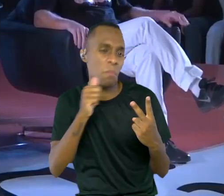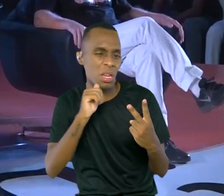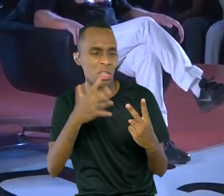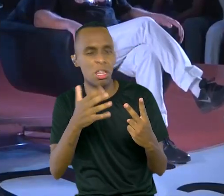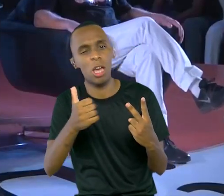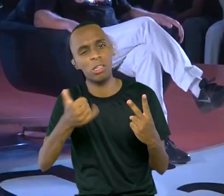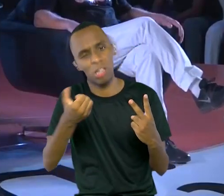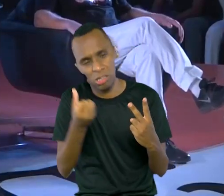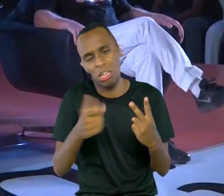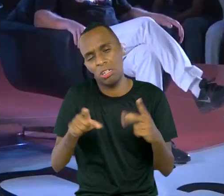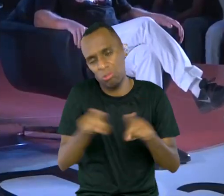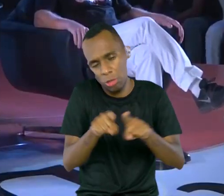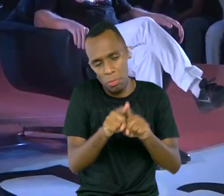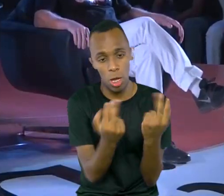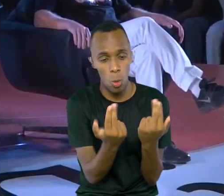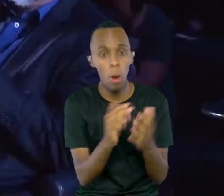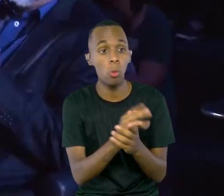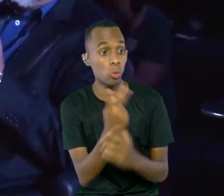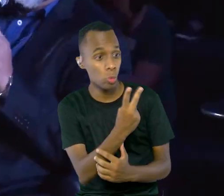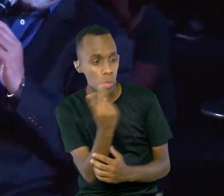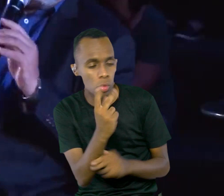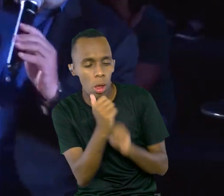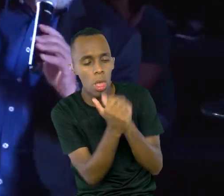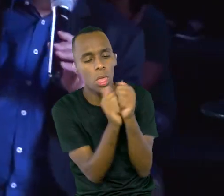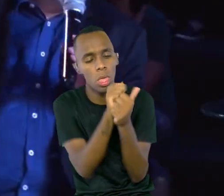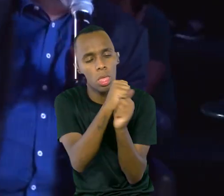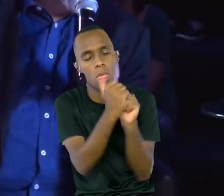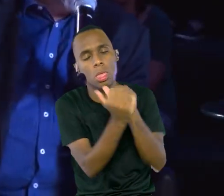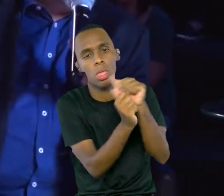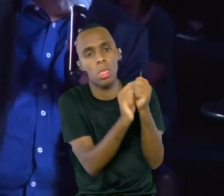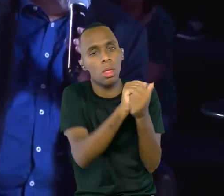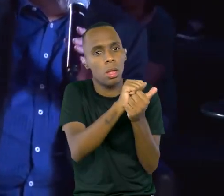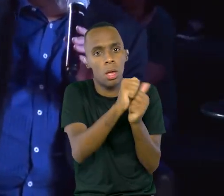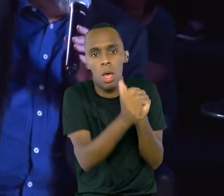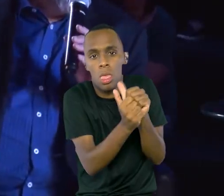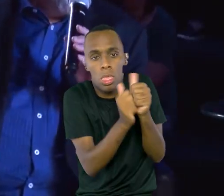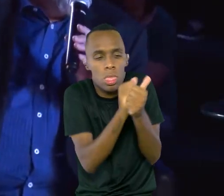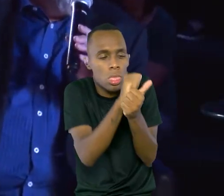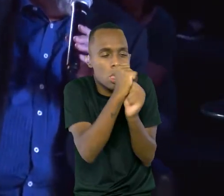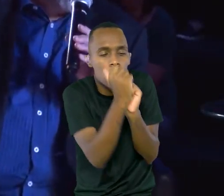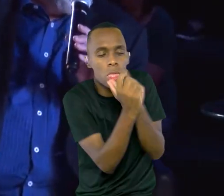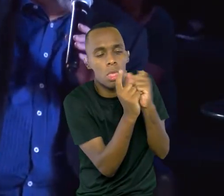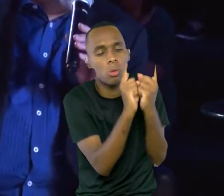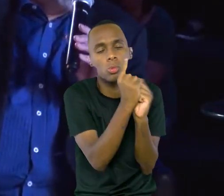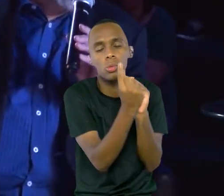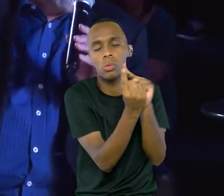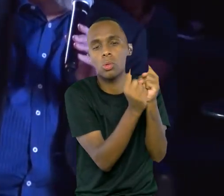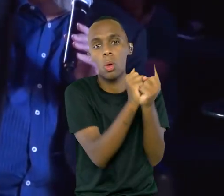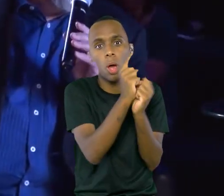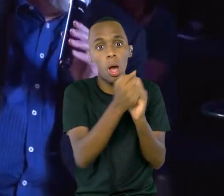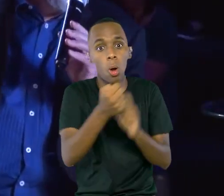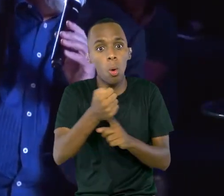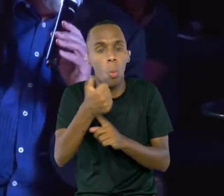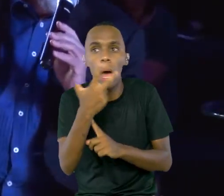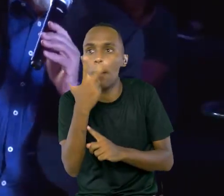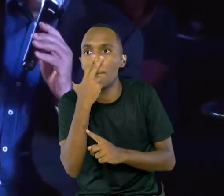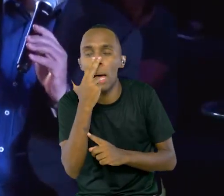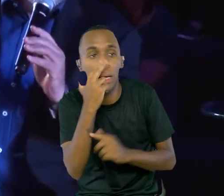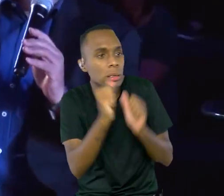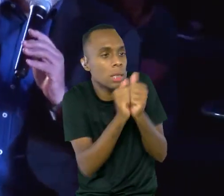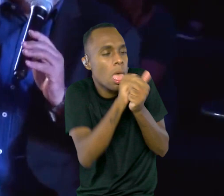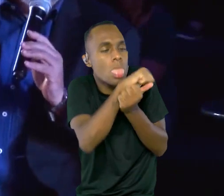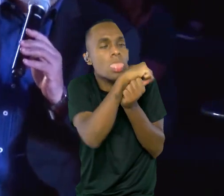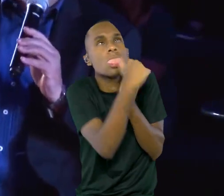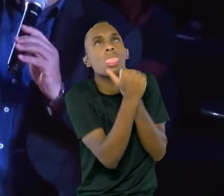16, e a menina também uns 16 anos, e eles estavam se beijando, grudados um no outro,